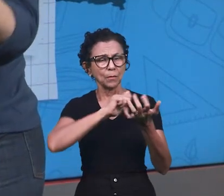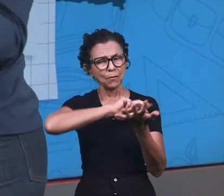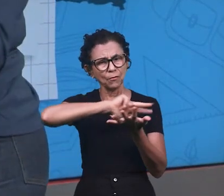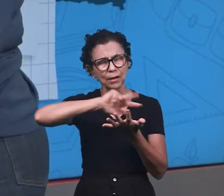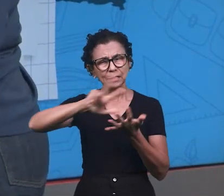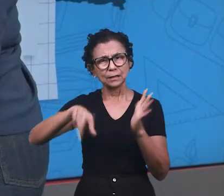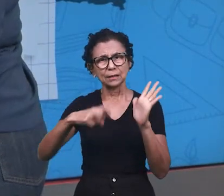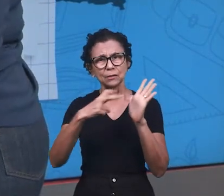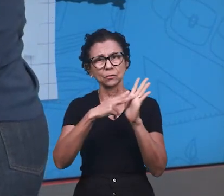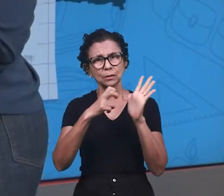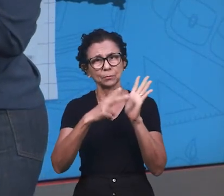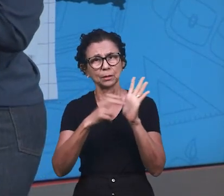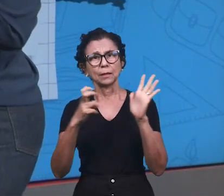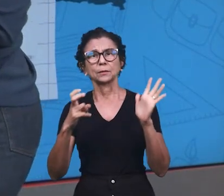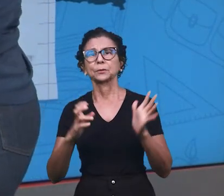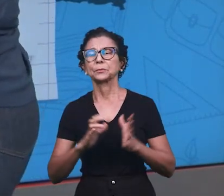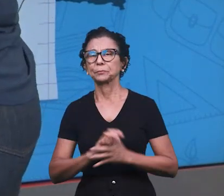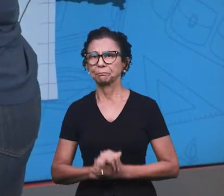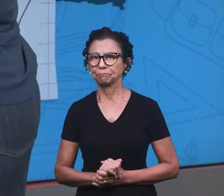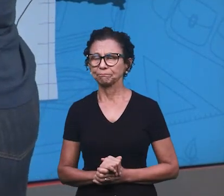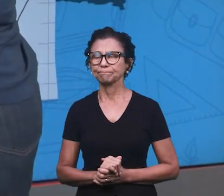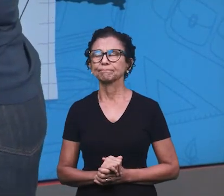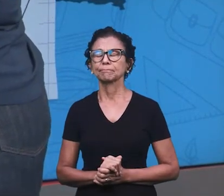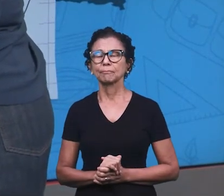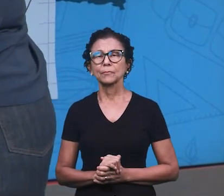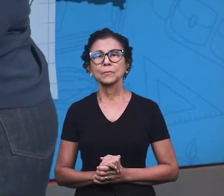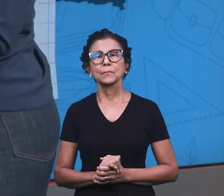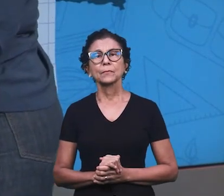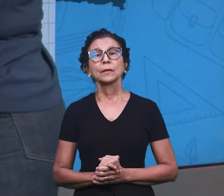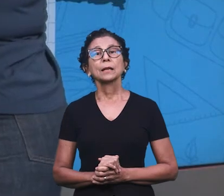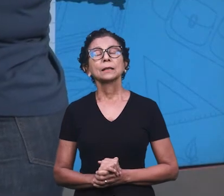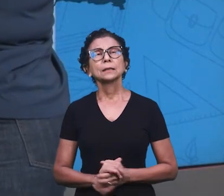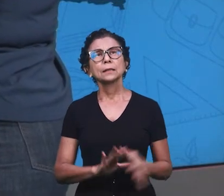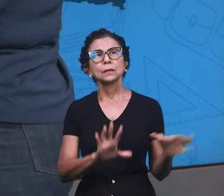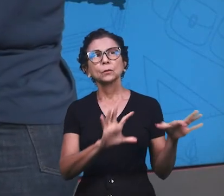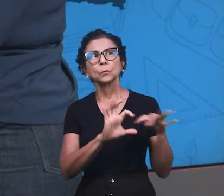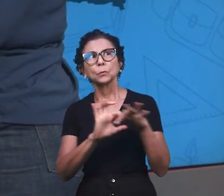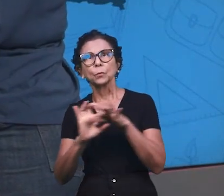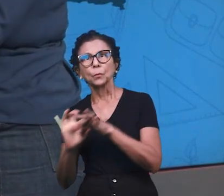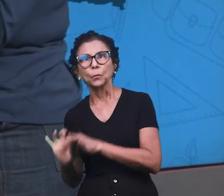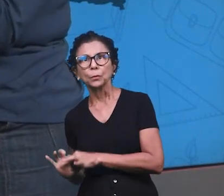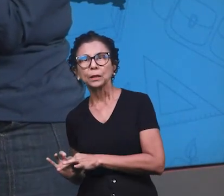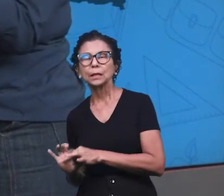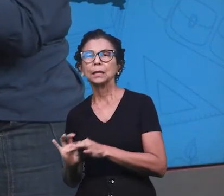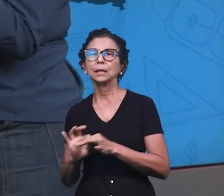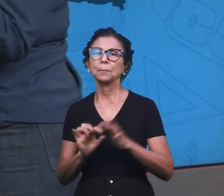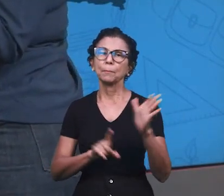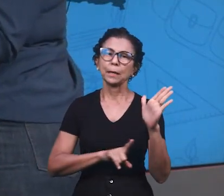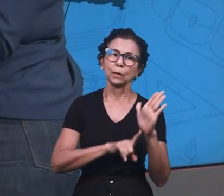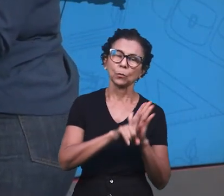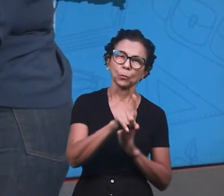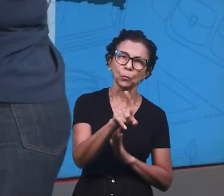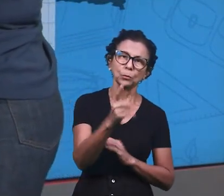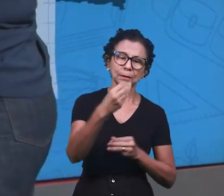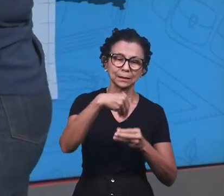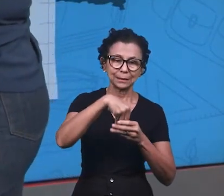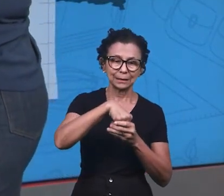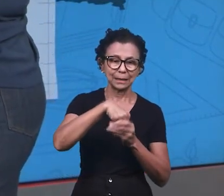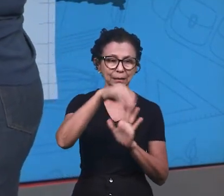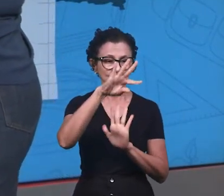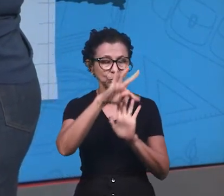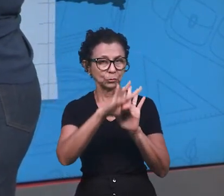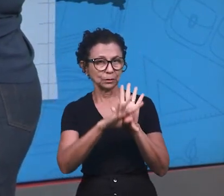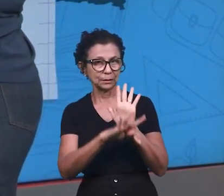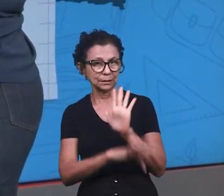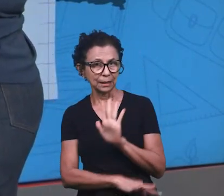repertório variado, ó. Variados de recursos coesivos que articulam argumentos, partes do texto e as